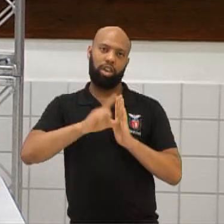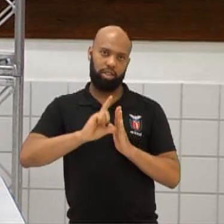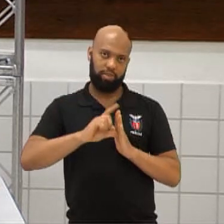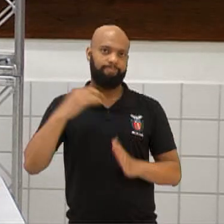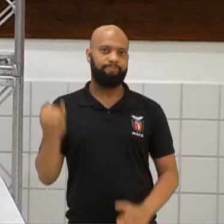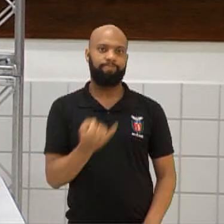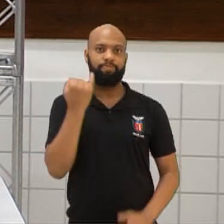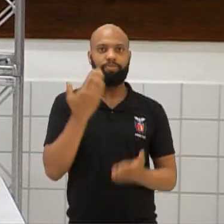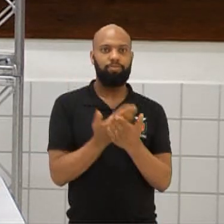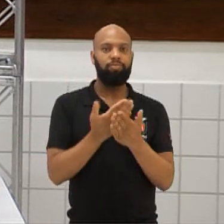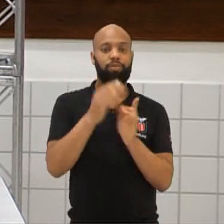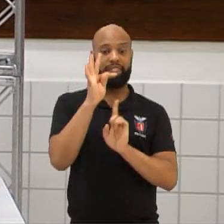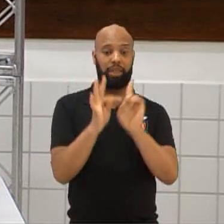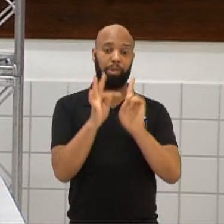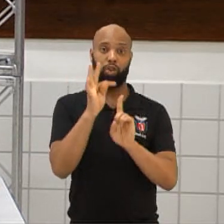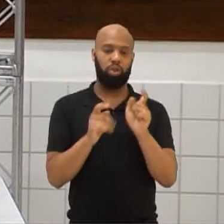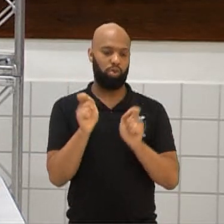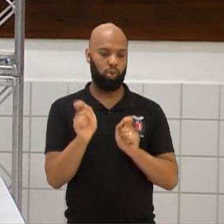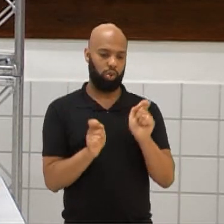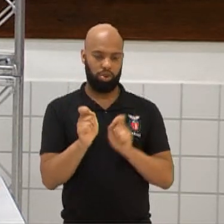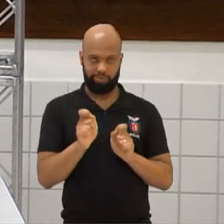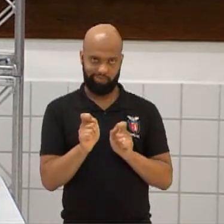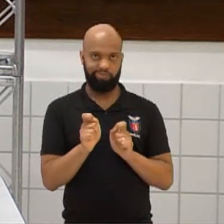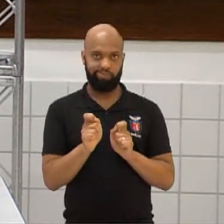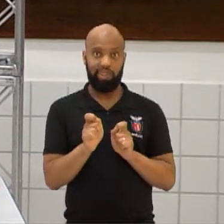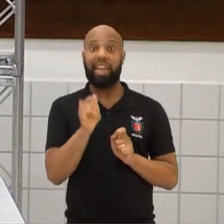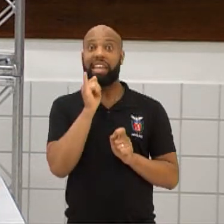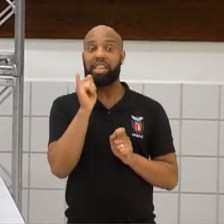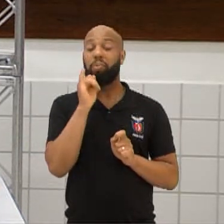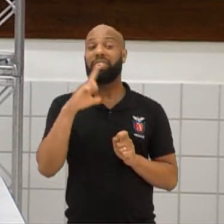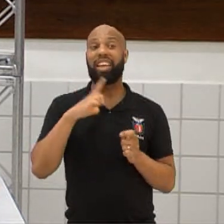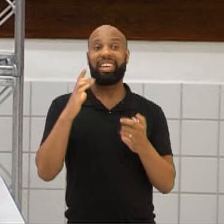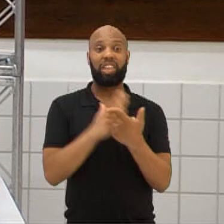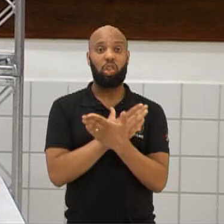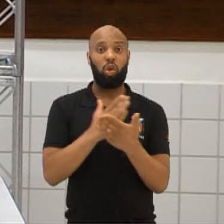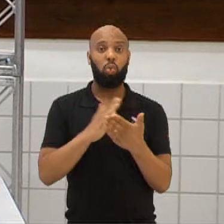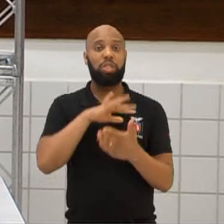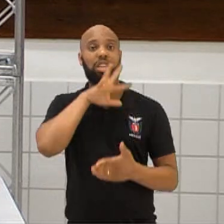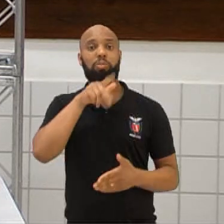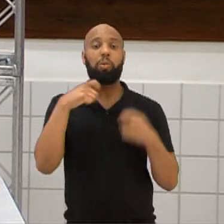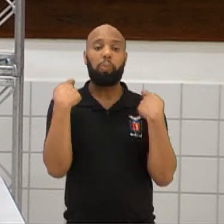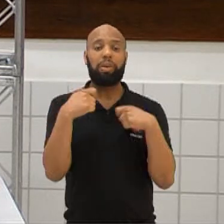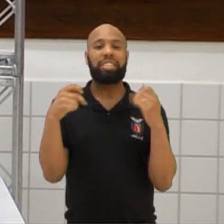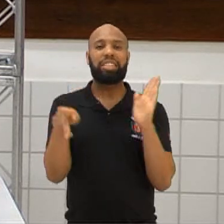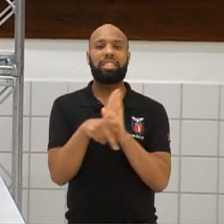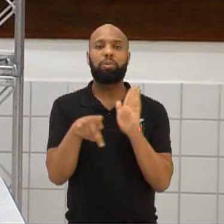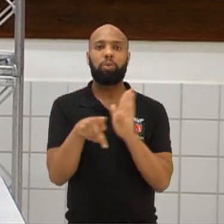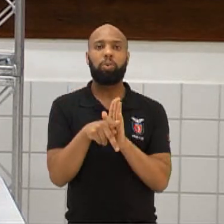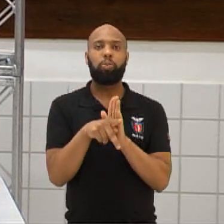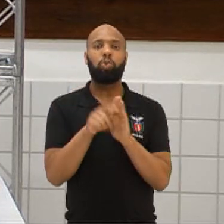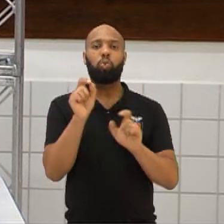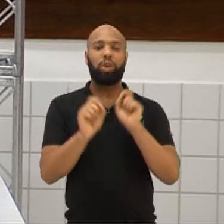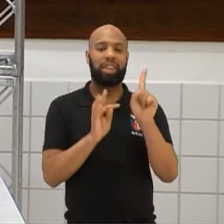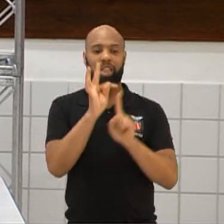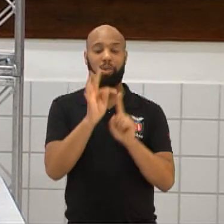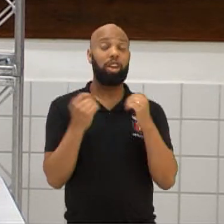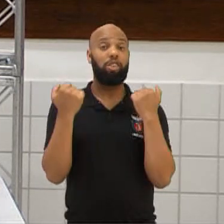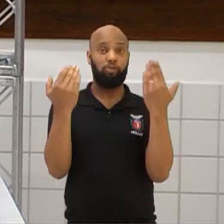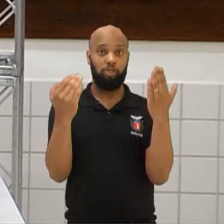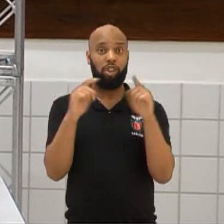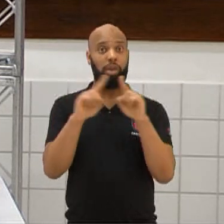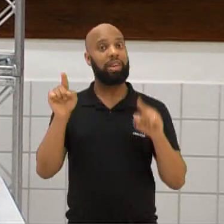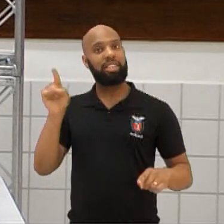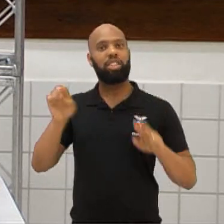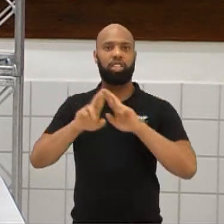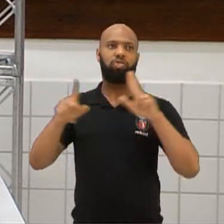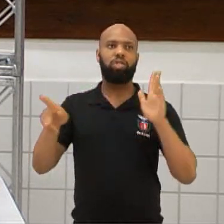sobre a endotermia. Diferente de um animal exotérmico, ele vai ter um comportamento baseando-se nesse gráfico aqui que a